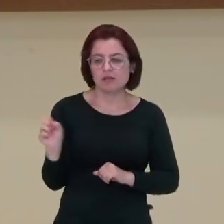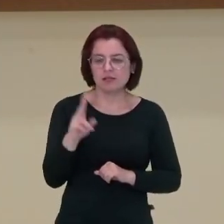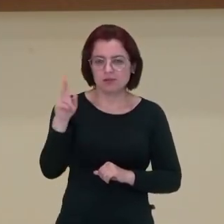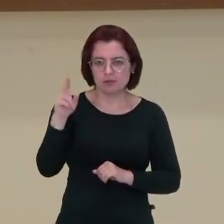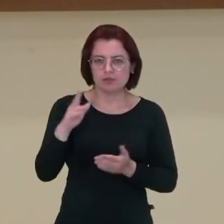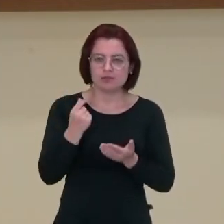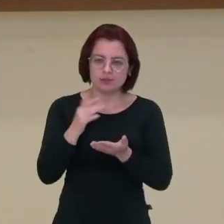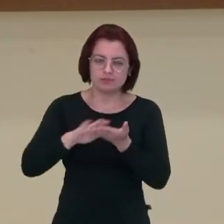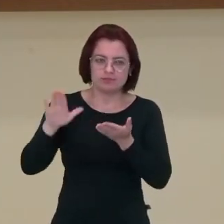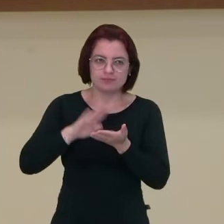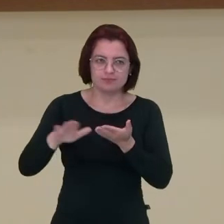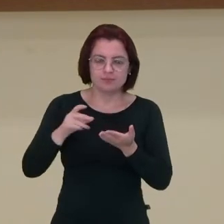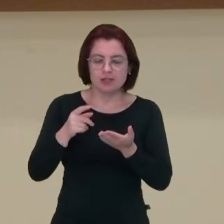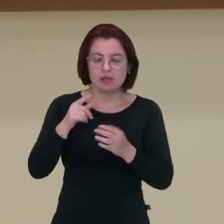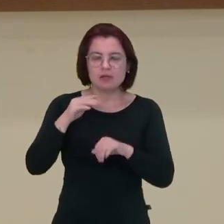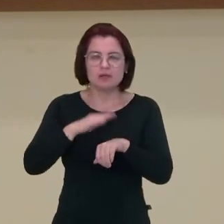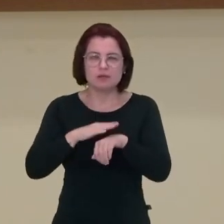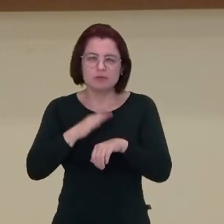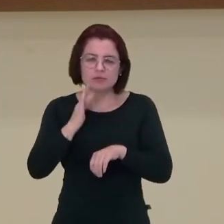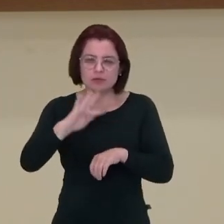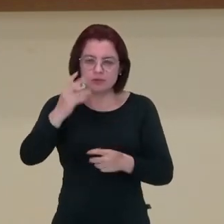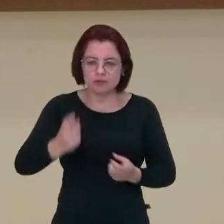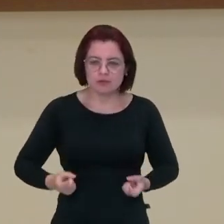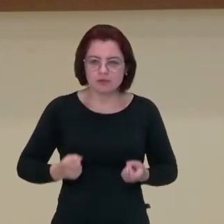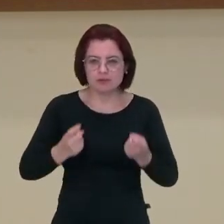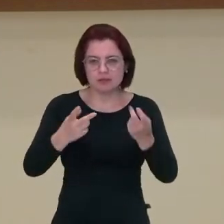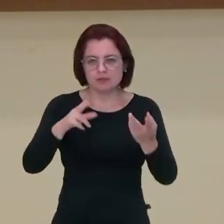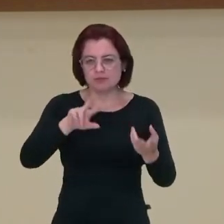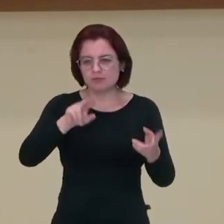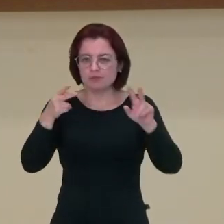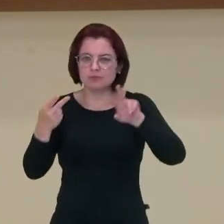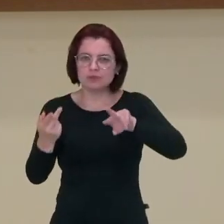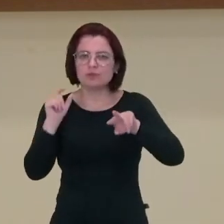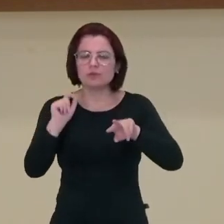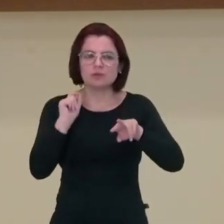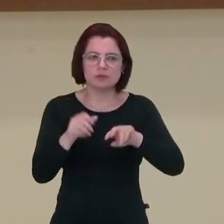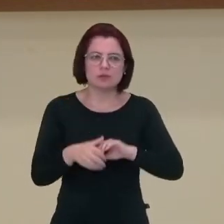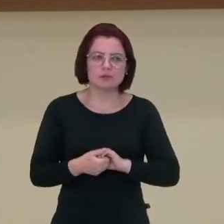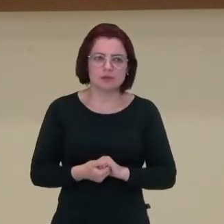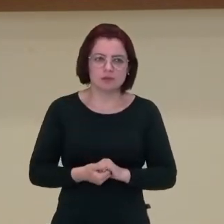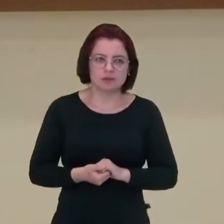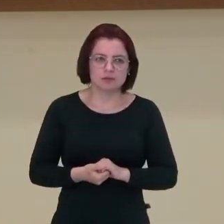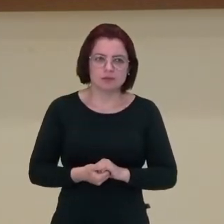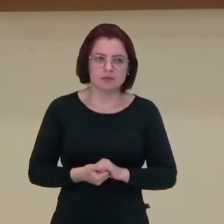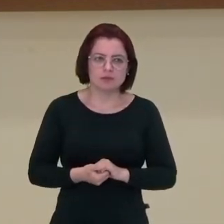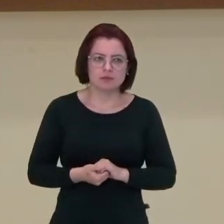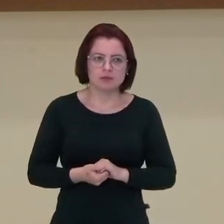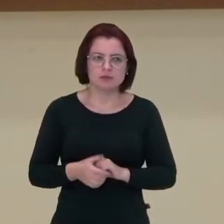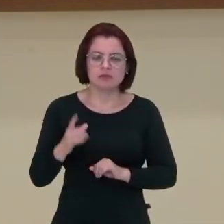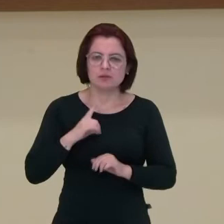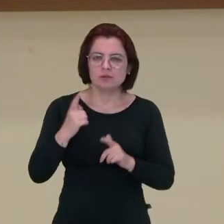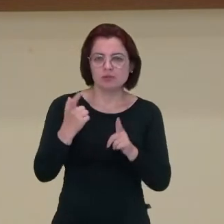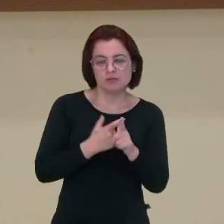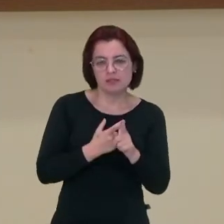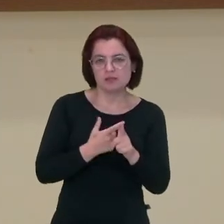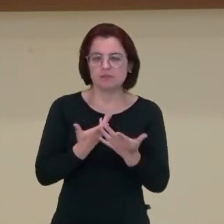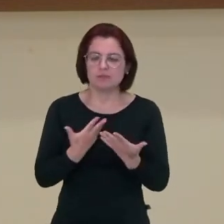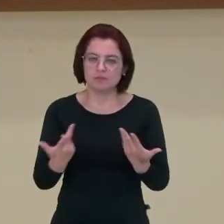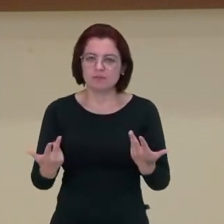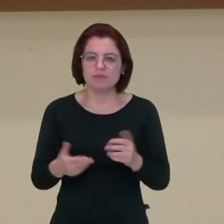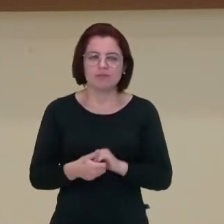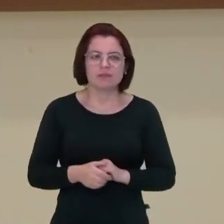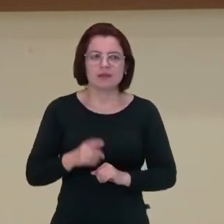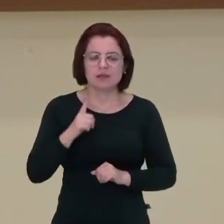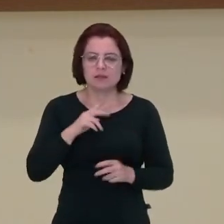esse valor, quando ela for vender, trocar o modelo, ele pode gerar também um dividendo. Ou seja, ele